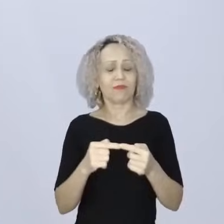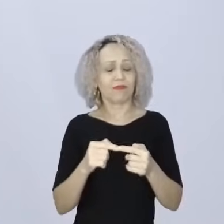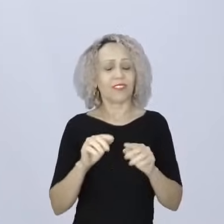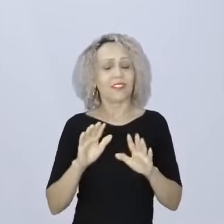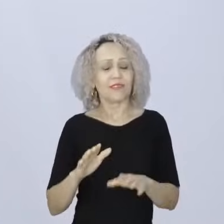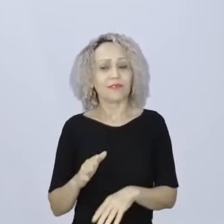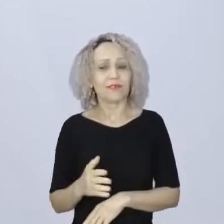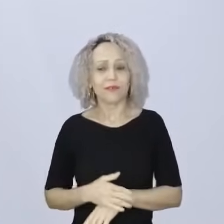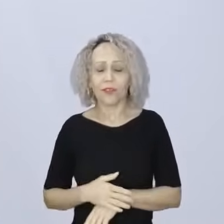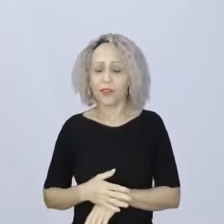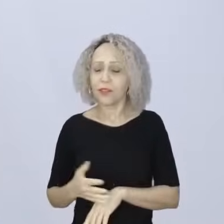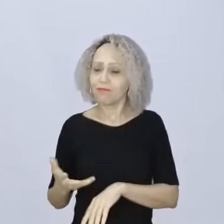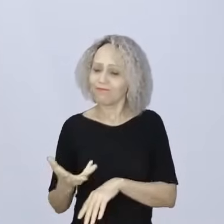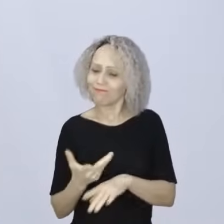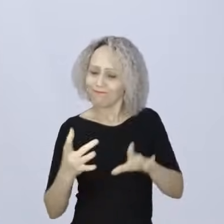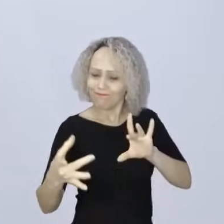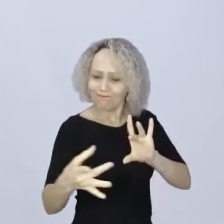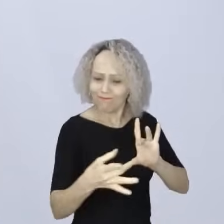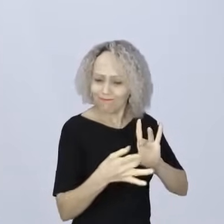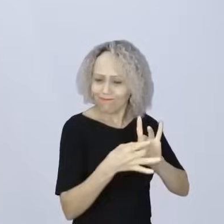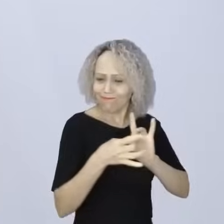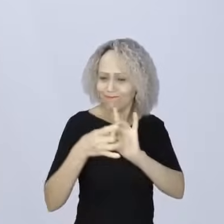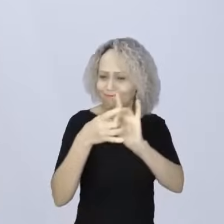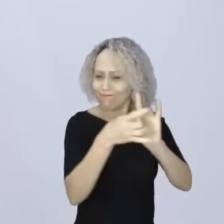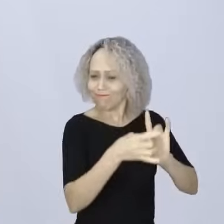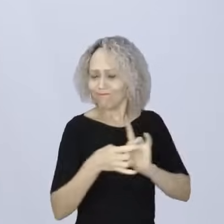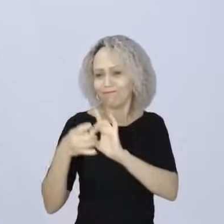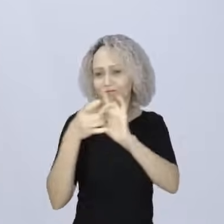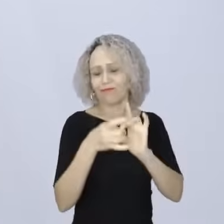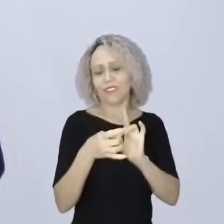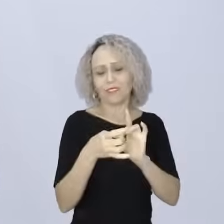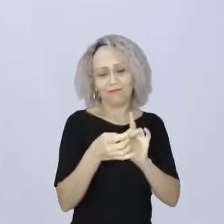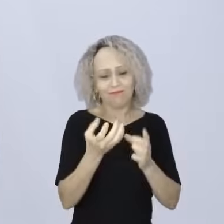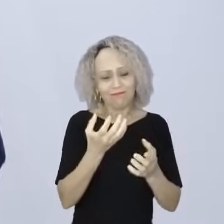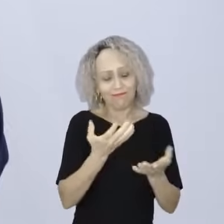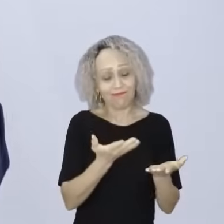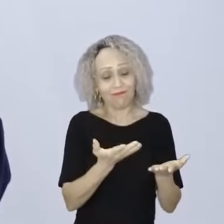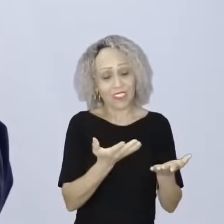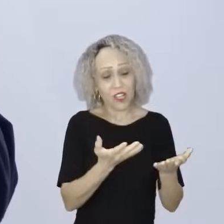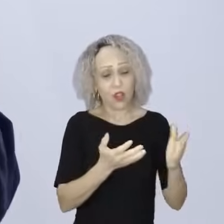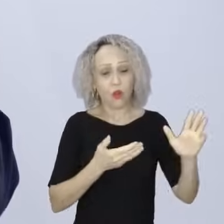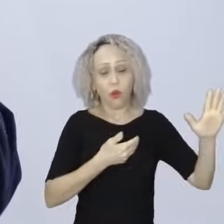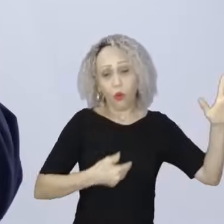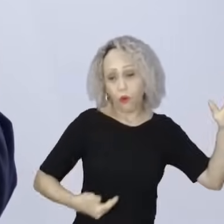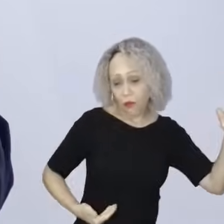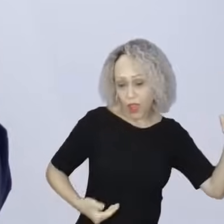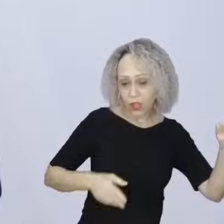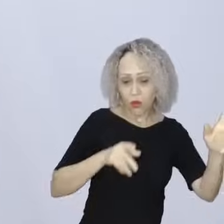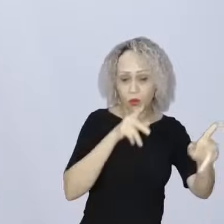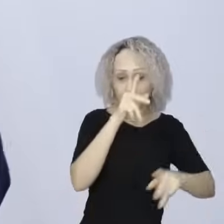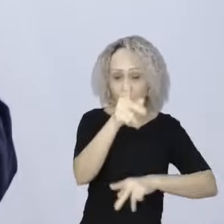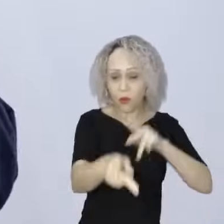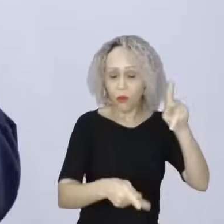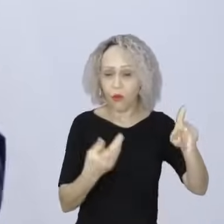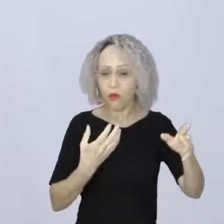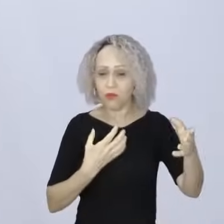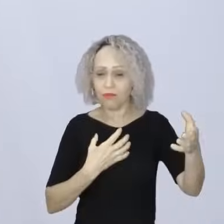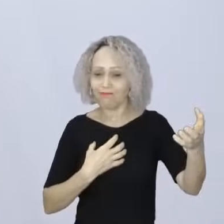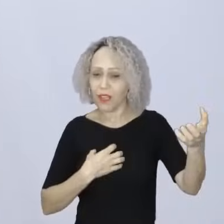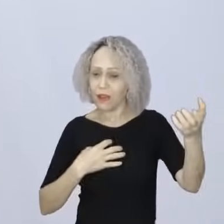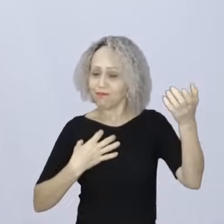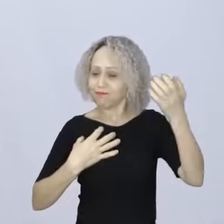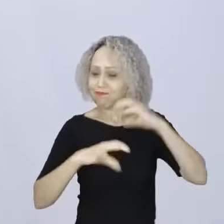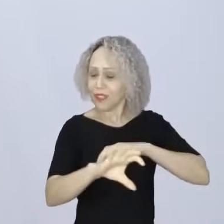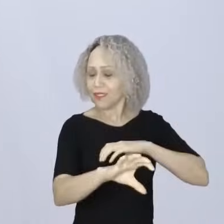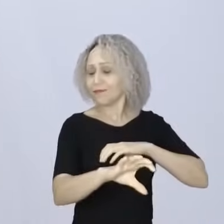processo simbiótico muito rico e muito sintonizado entre a necessidade que o povo estava tendo e